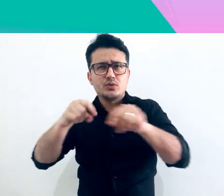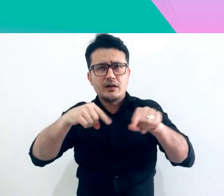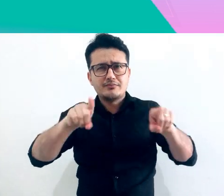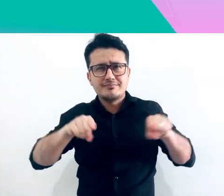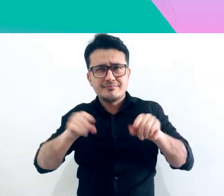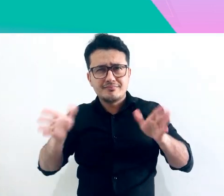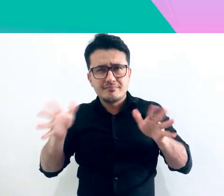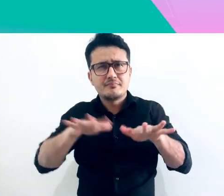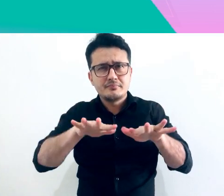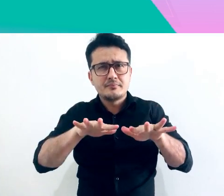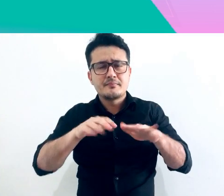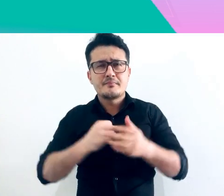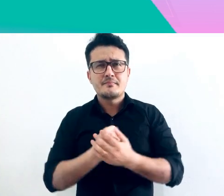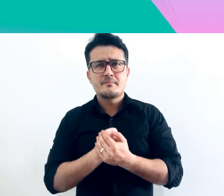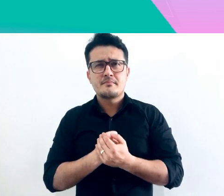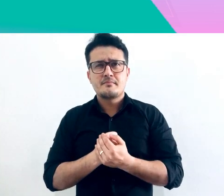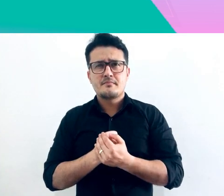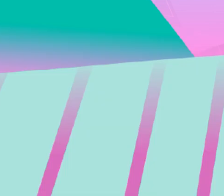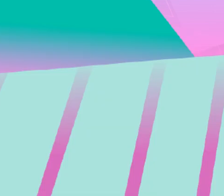inclusivos.